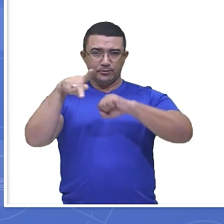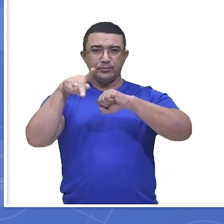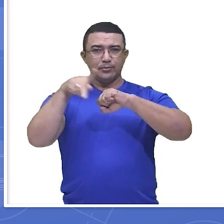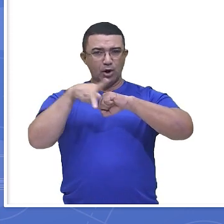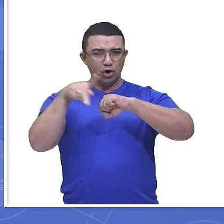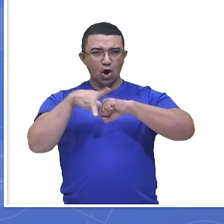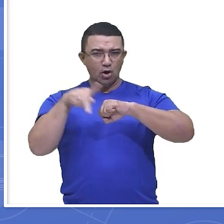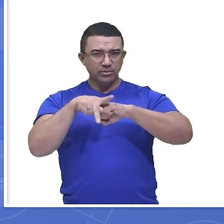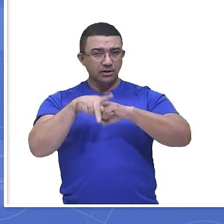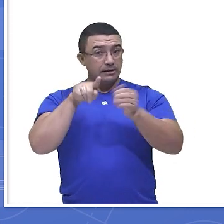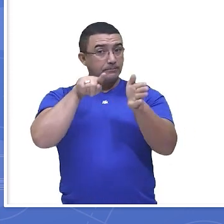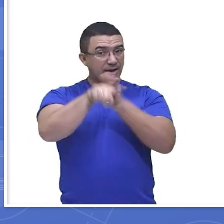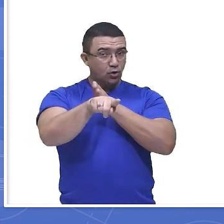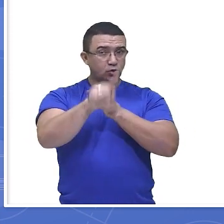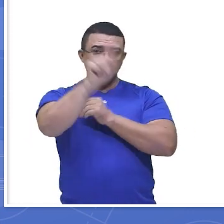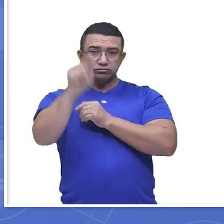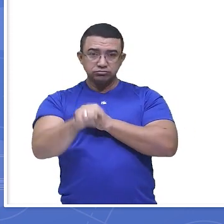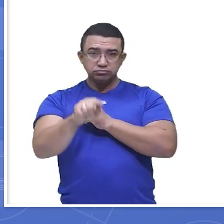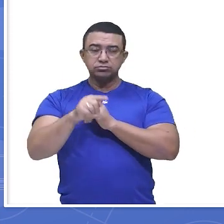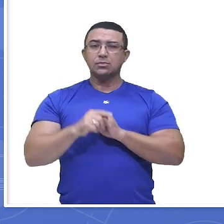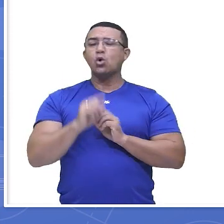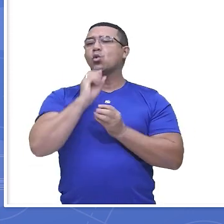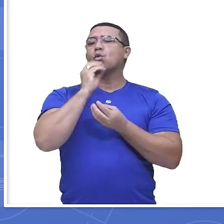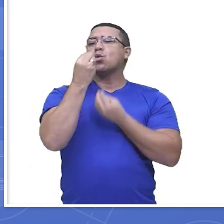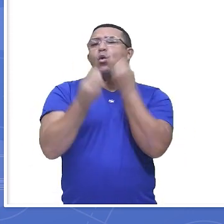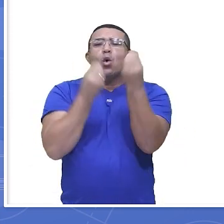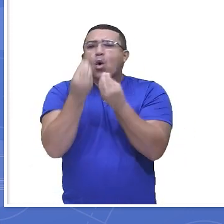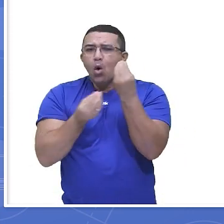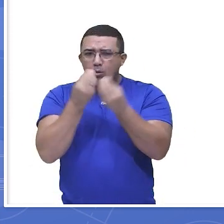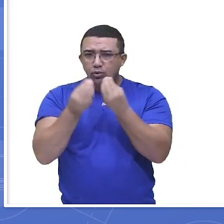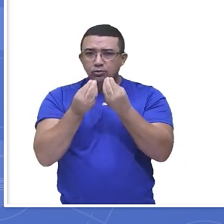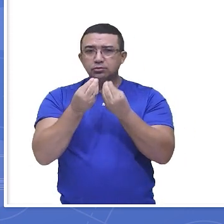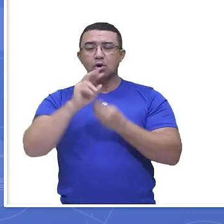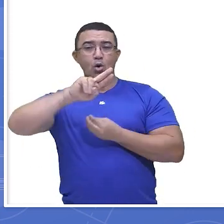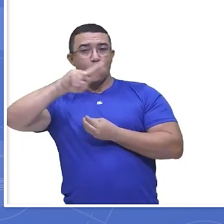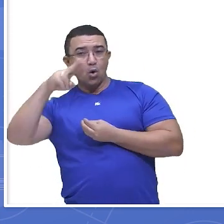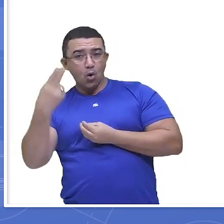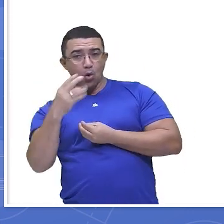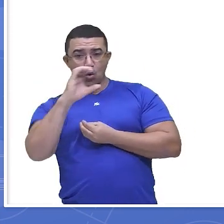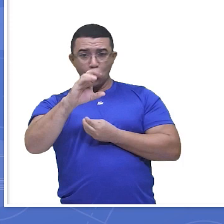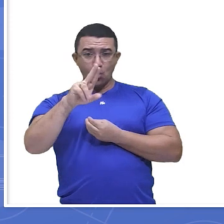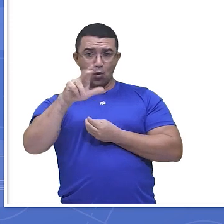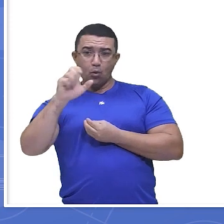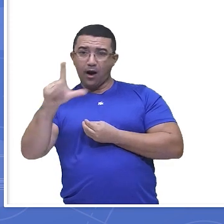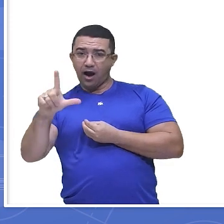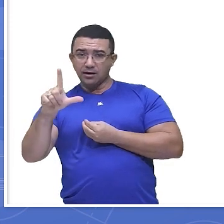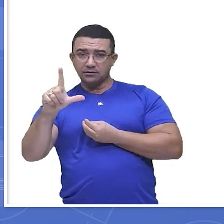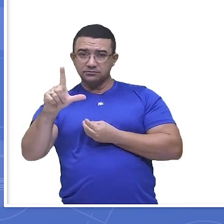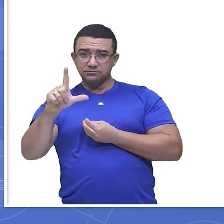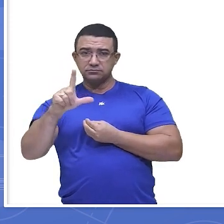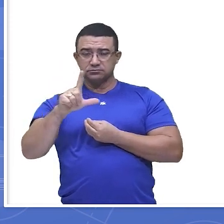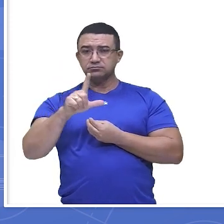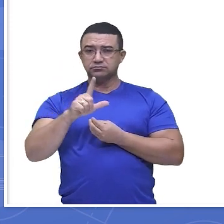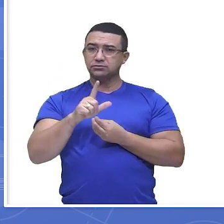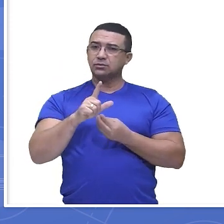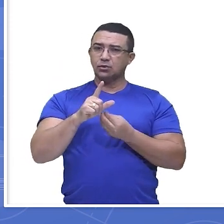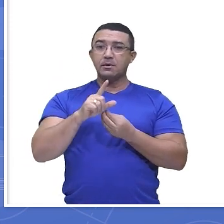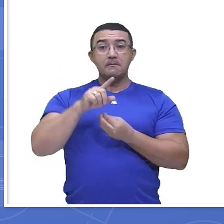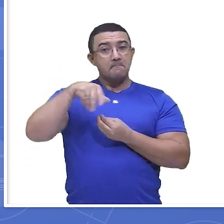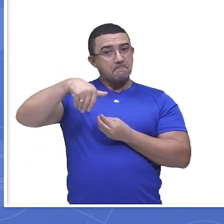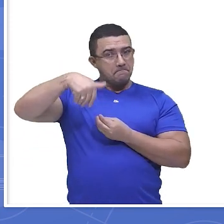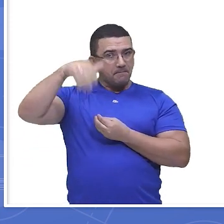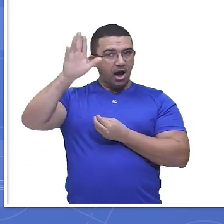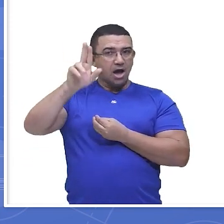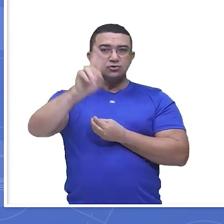pronome interrogativo, como ou qual. O mais usual mesmo, claro, é o como, né, pessoal? É o